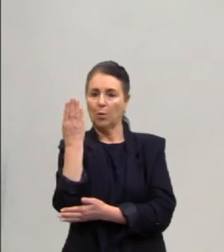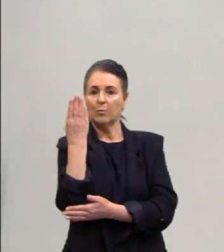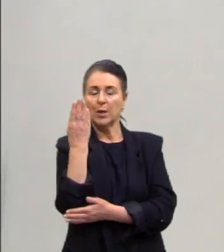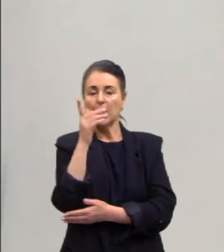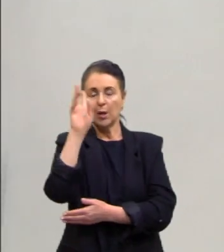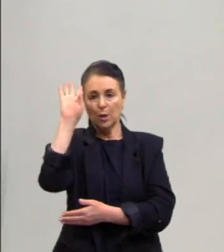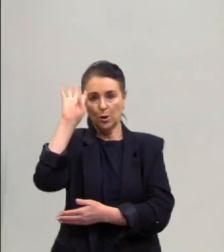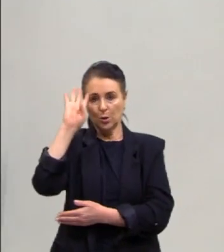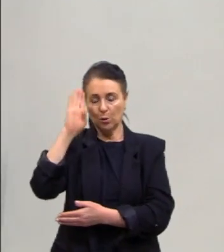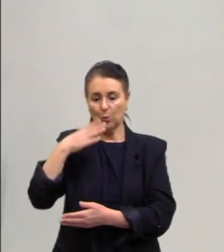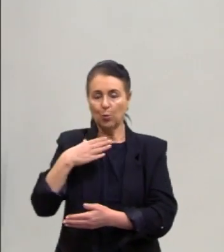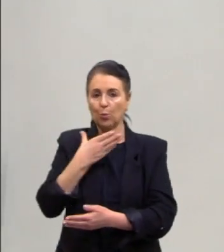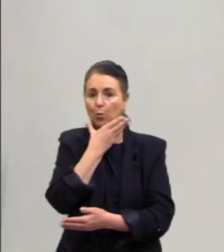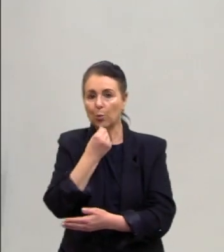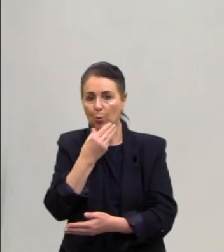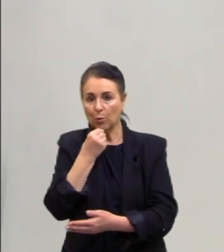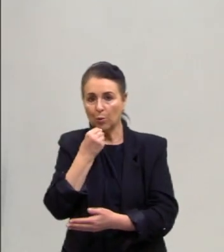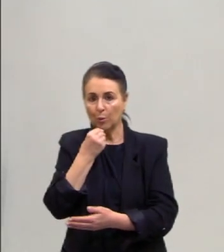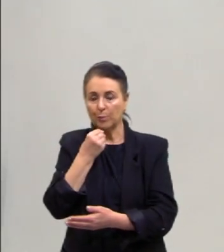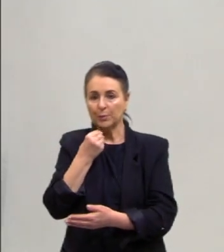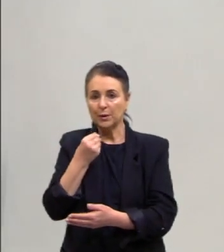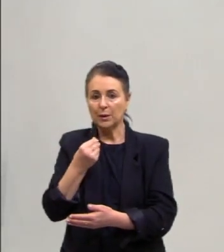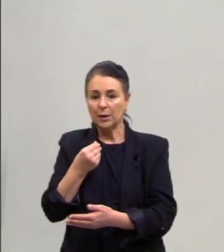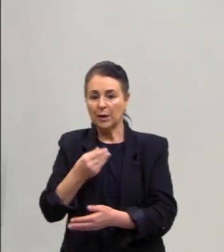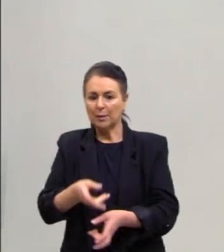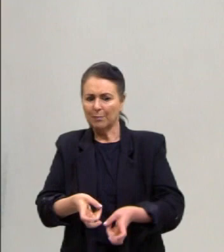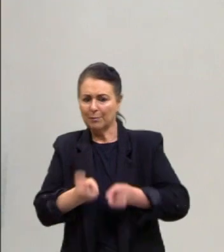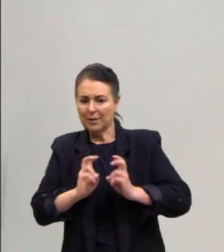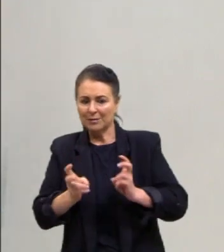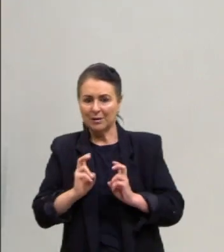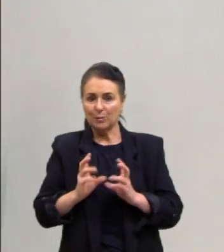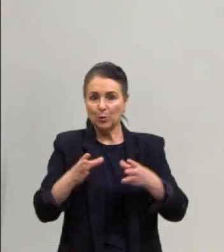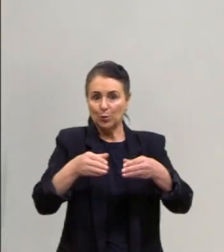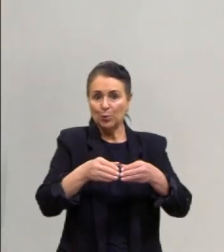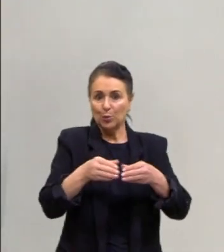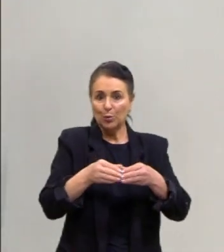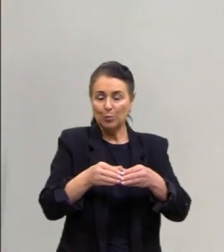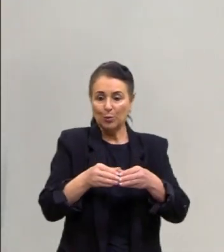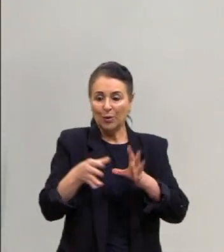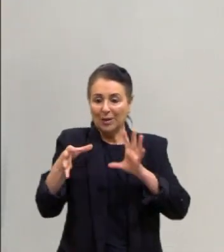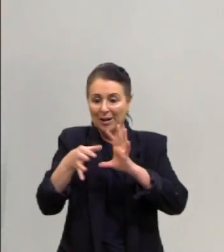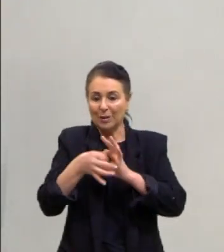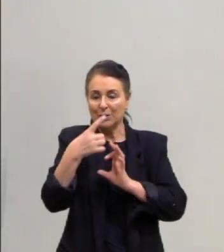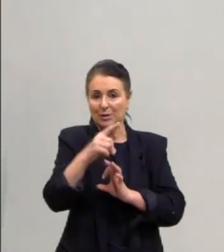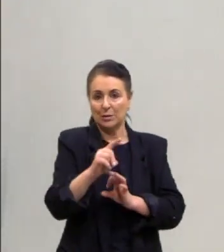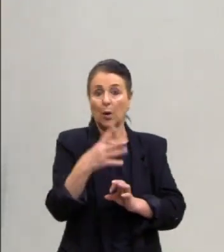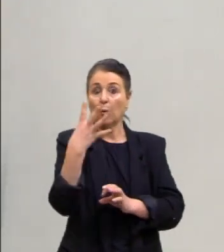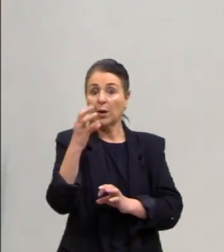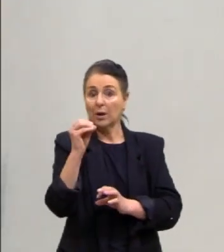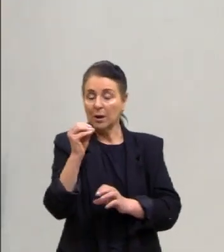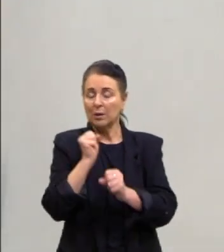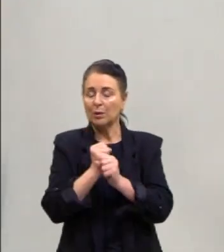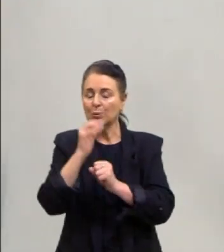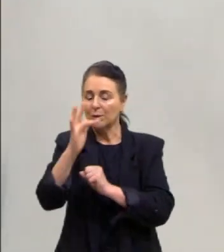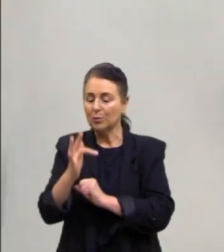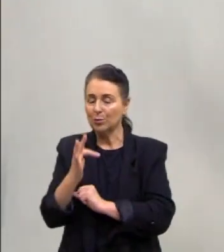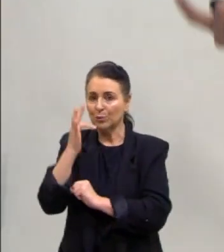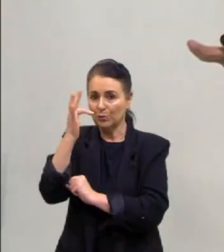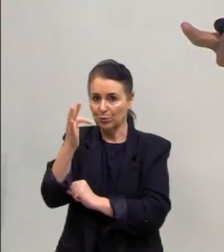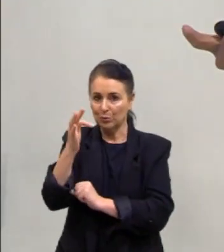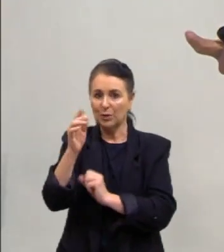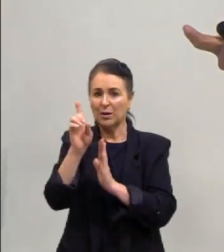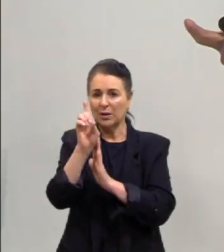inclusive persegue o sandino e os seus aliados né e depois 40 anos depois na década